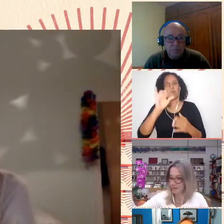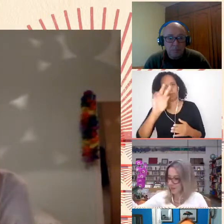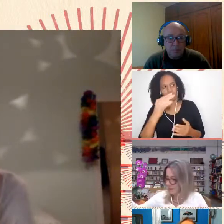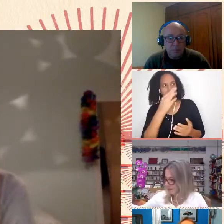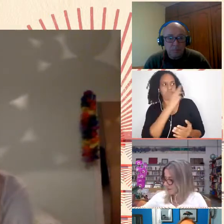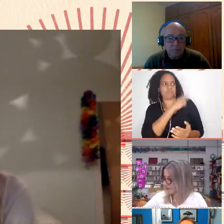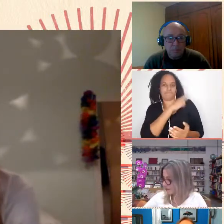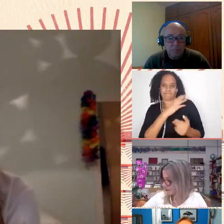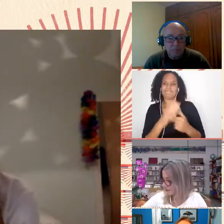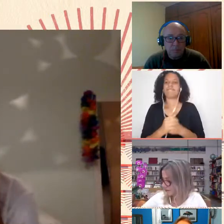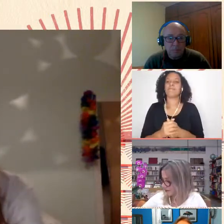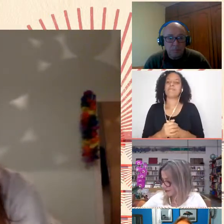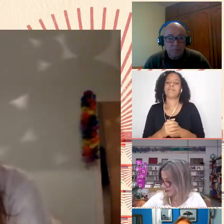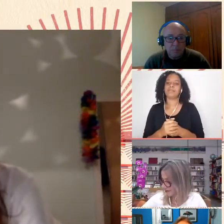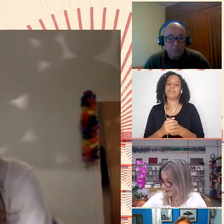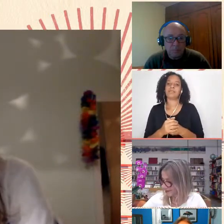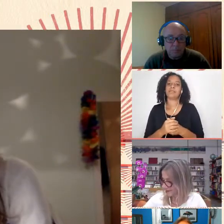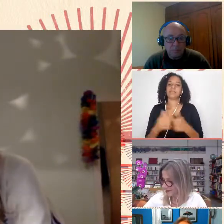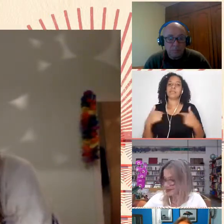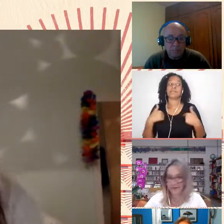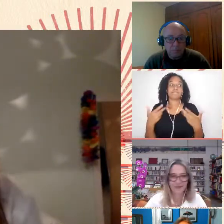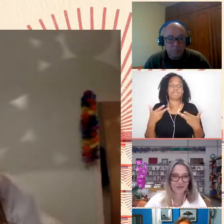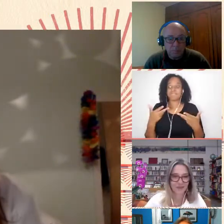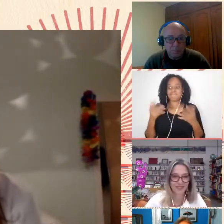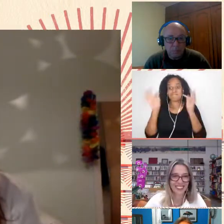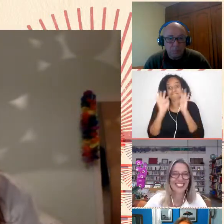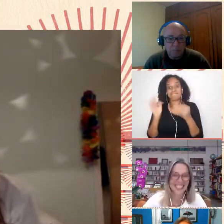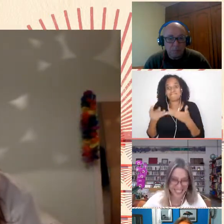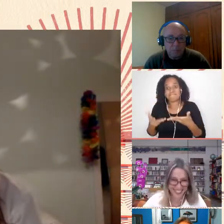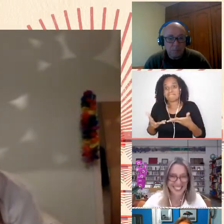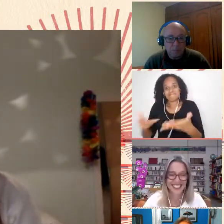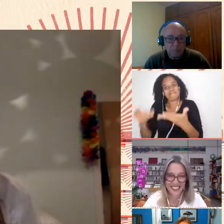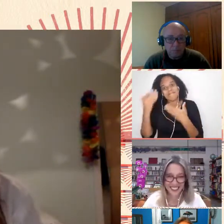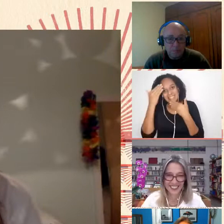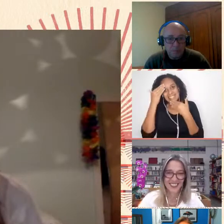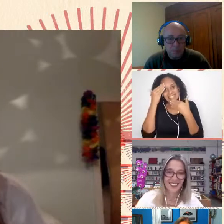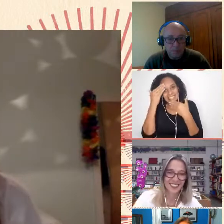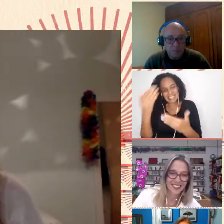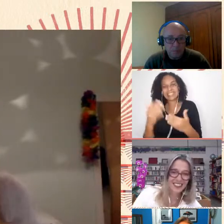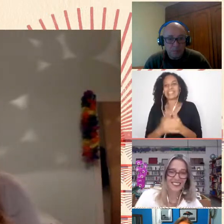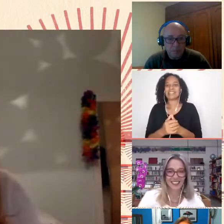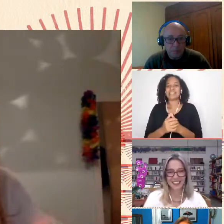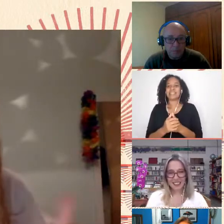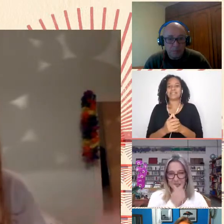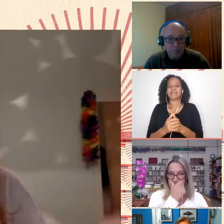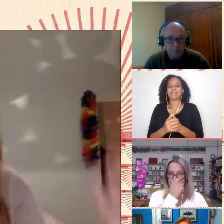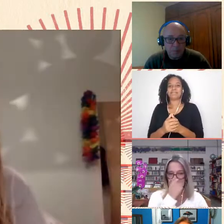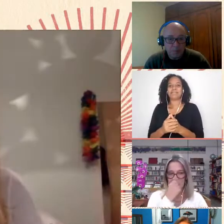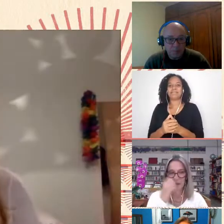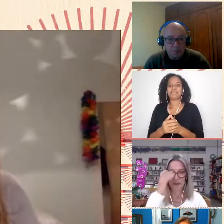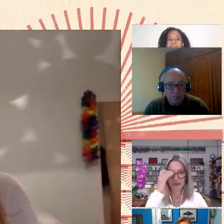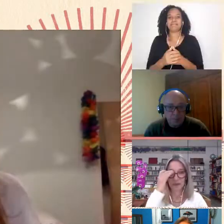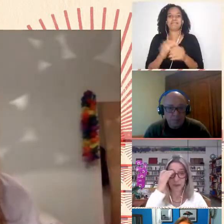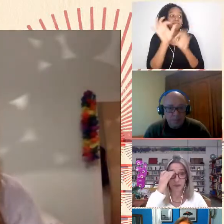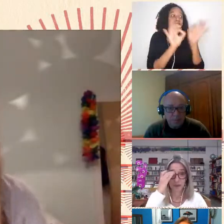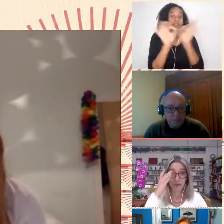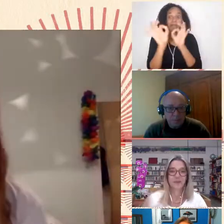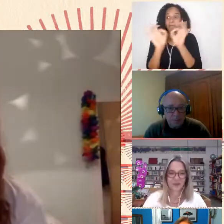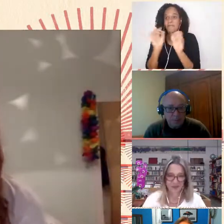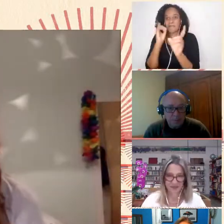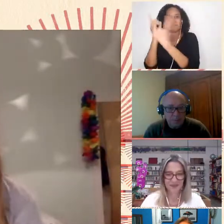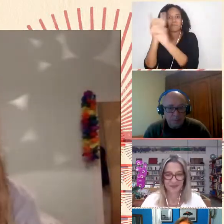e eu fiquei muito feliz com o convite, queria agradecer a todo mundo que possibilitou esse